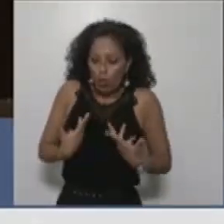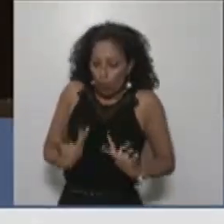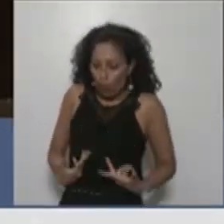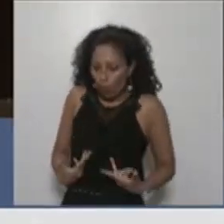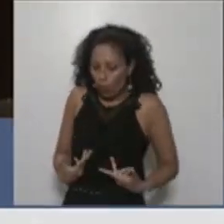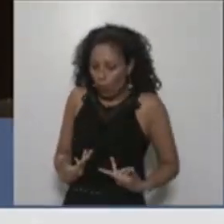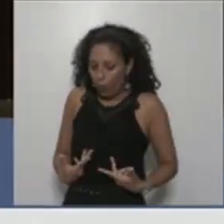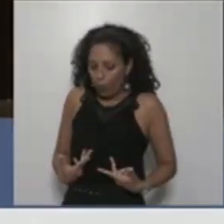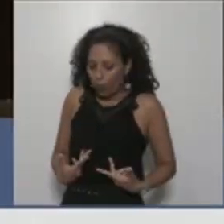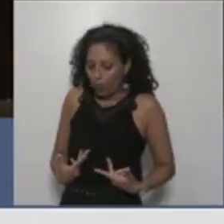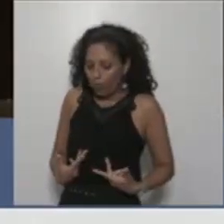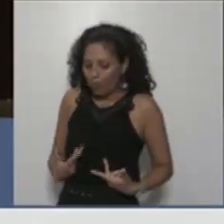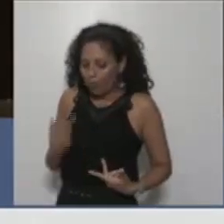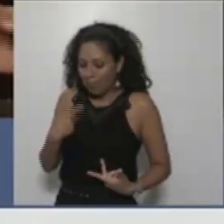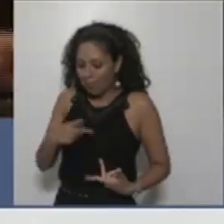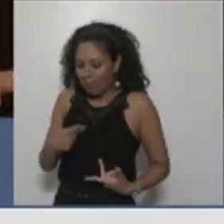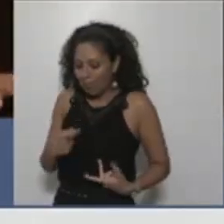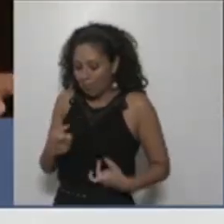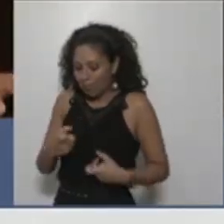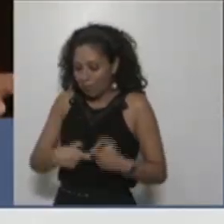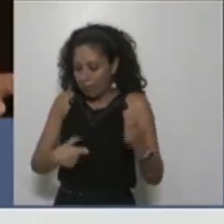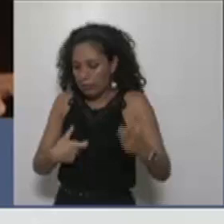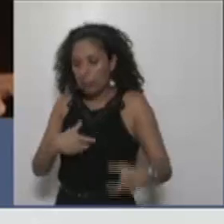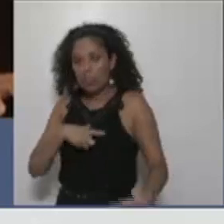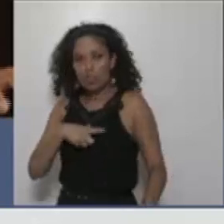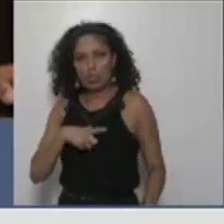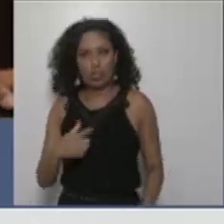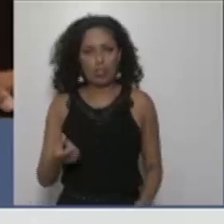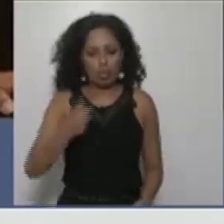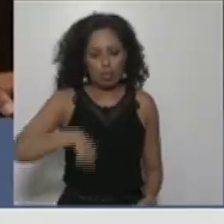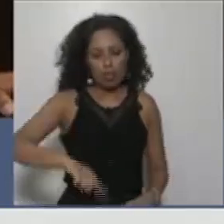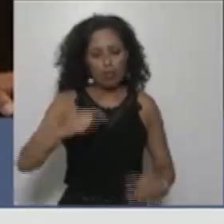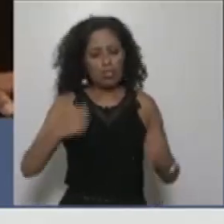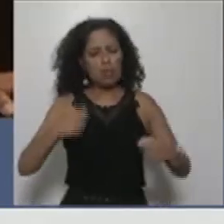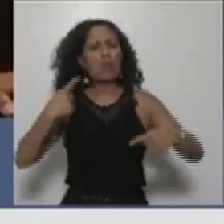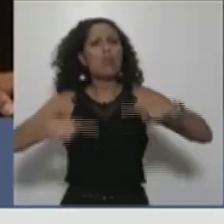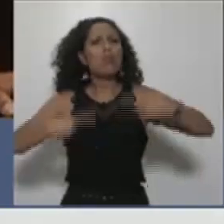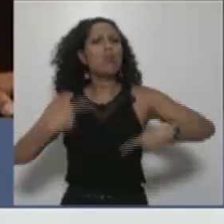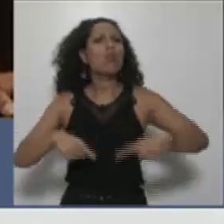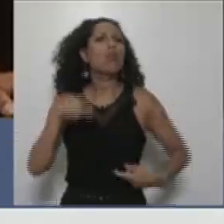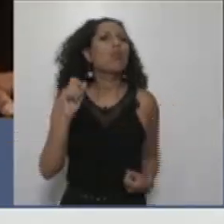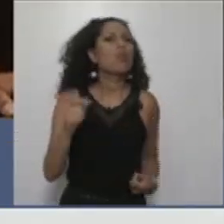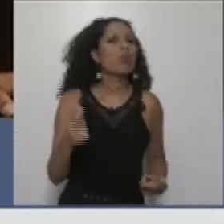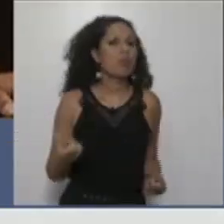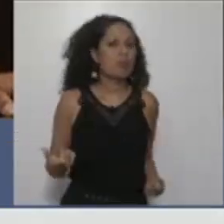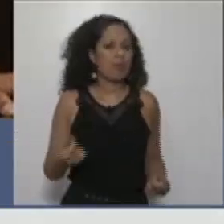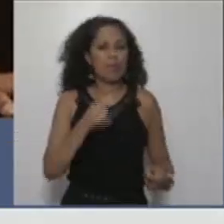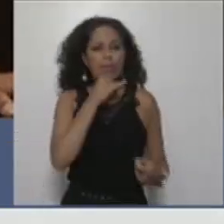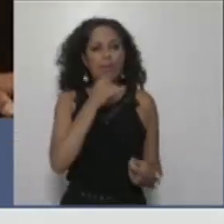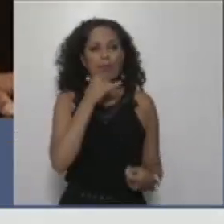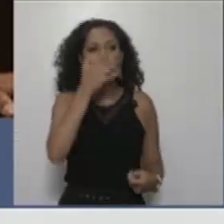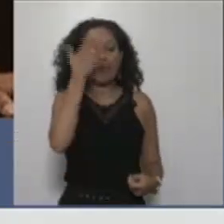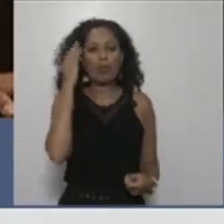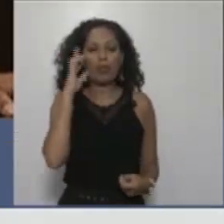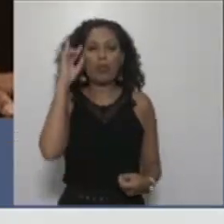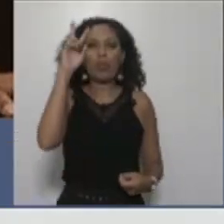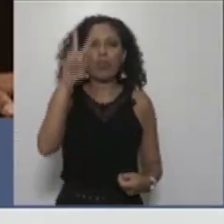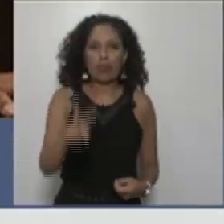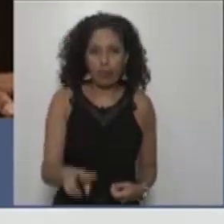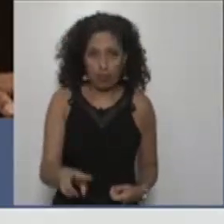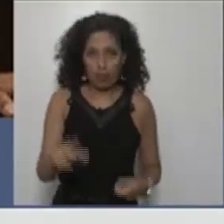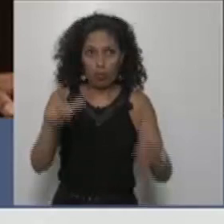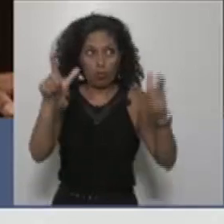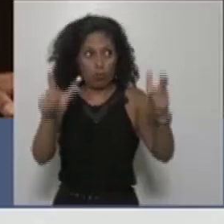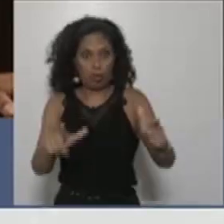diariamente. Mas aí, de fato, é um outro contraponto que a gente precisa debater. Porque quando o trabalhador olha aquele vagão exclusivo